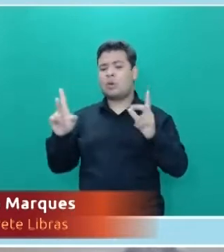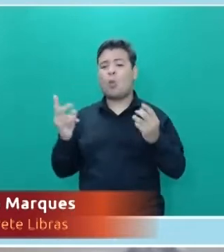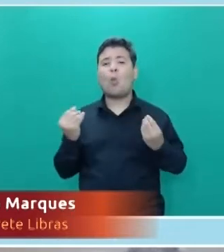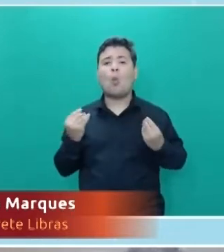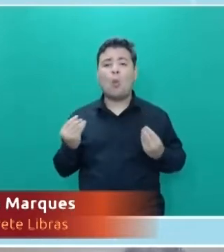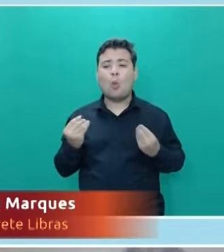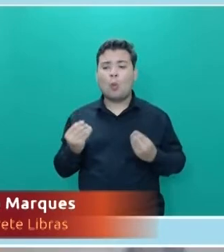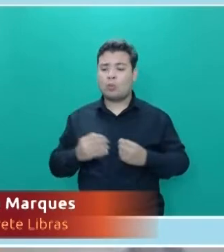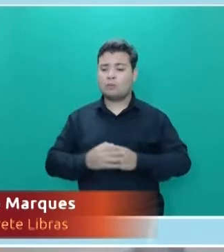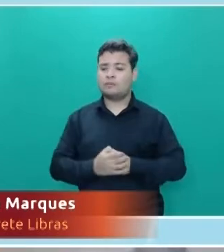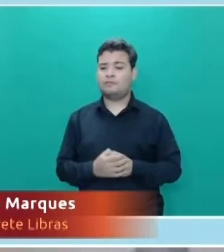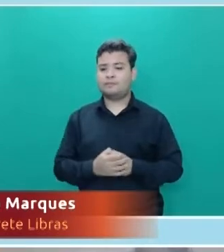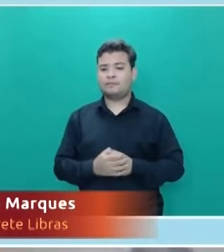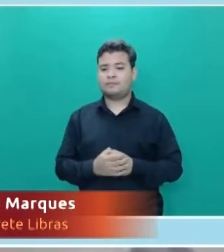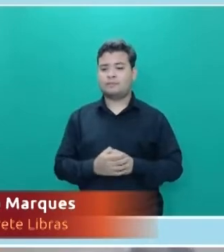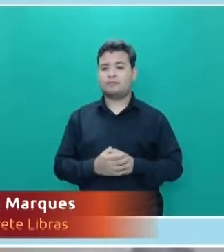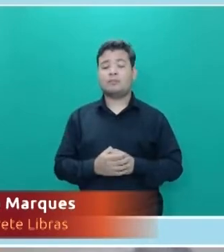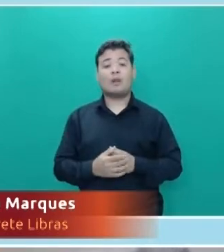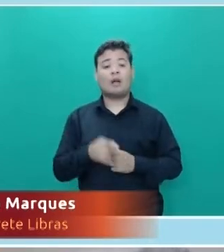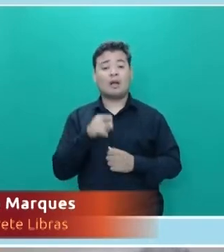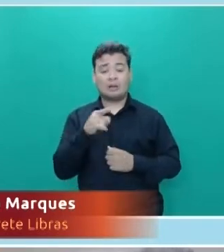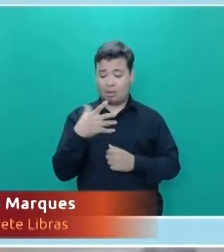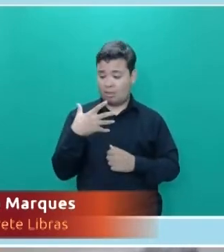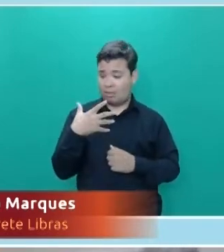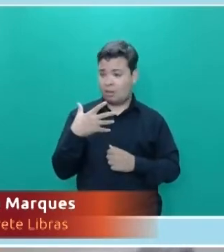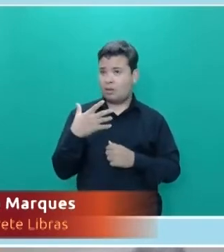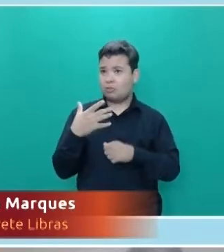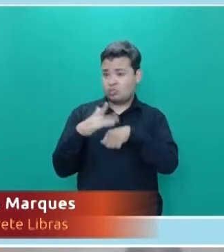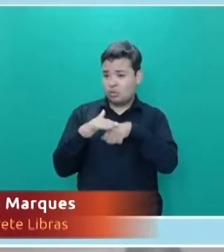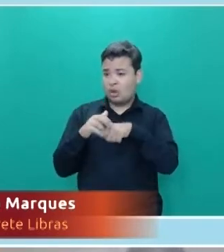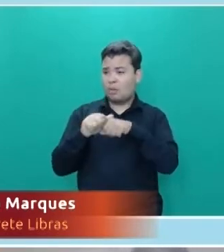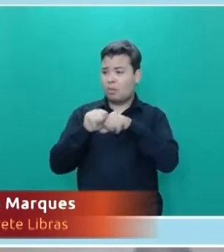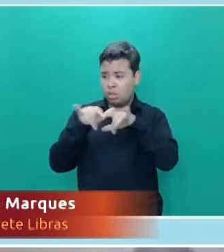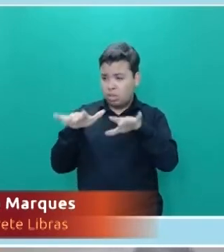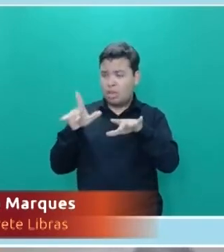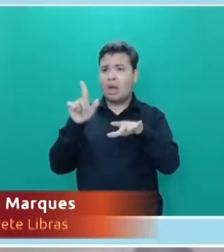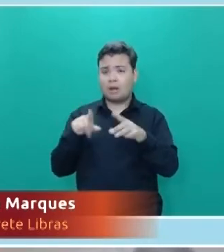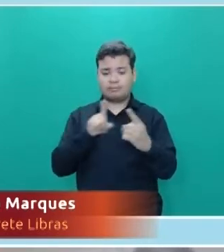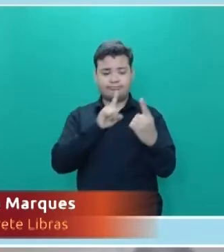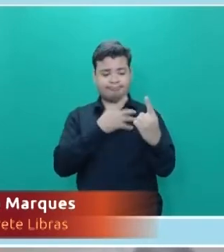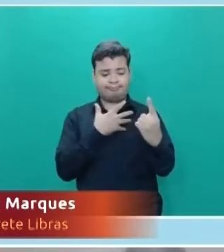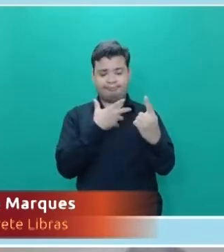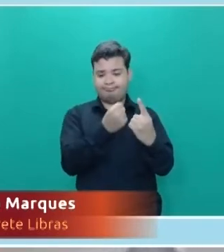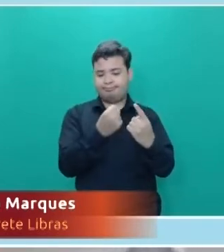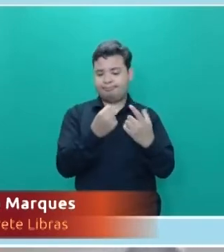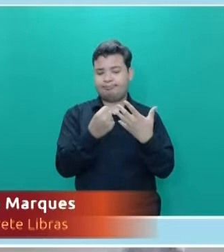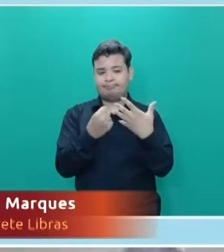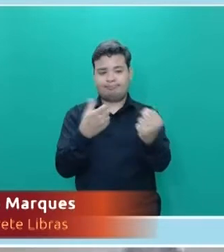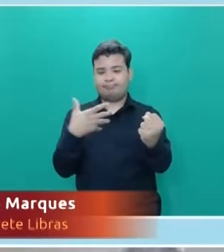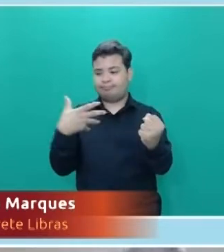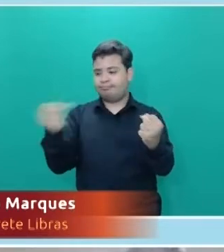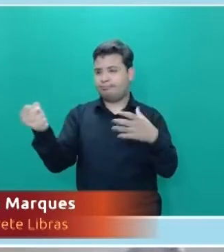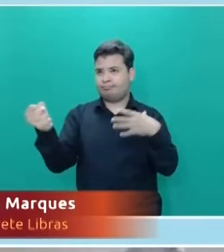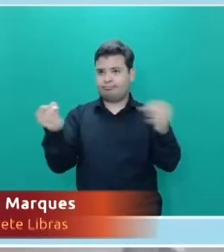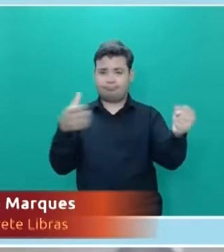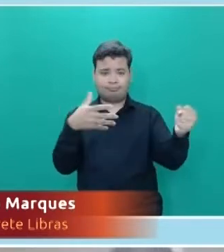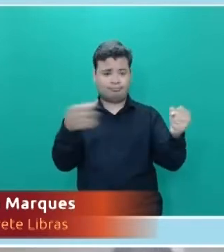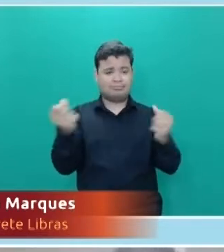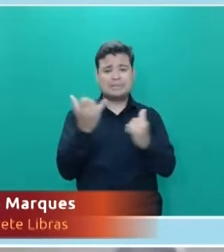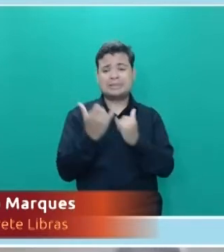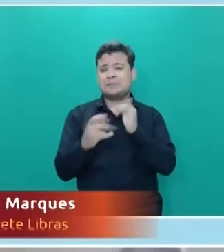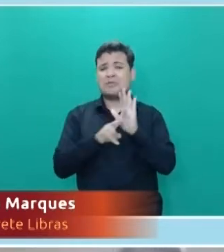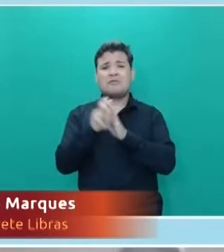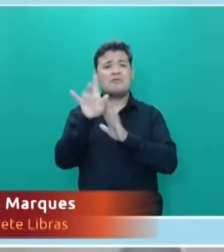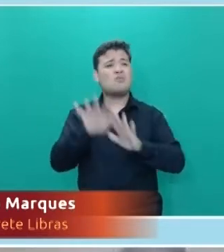A transmissão ela acontece de pessoa para pessoa também, como a maioria dos vírus, não é? Então, ele